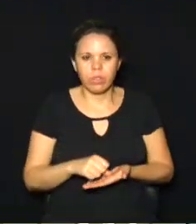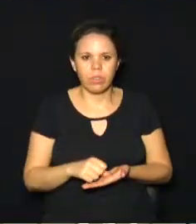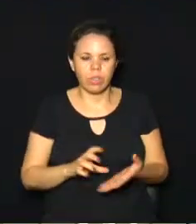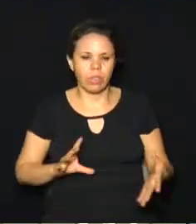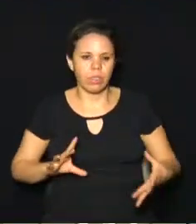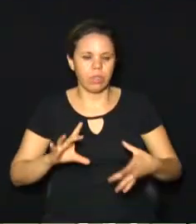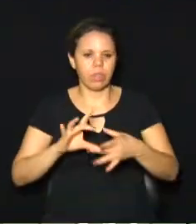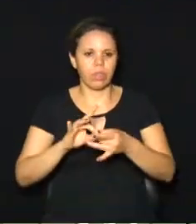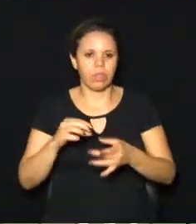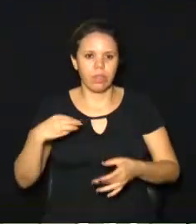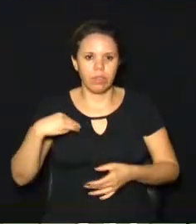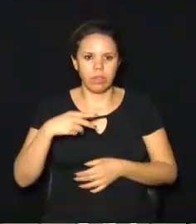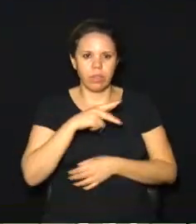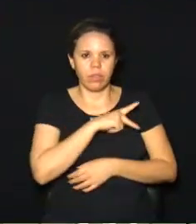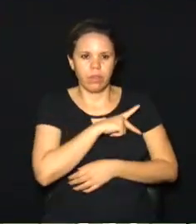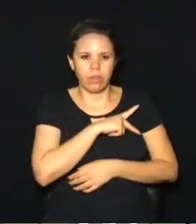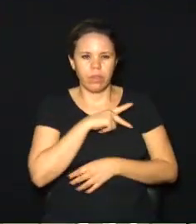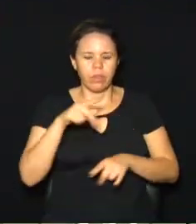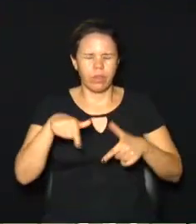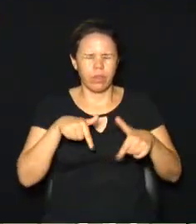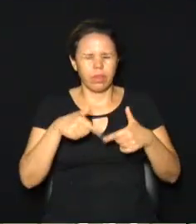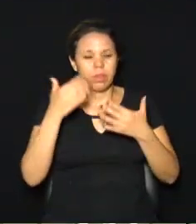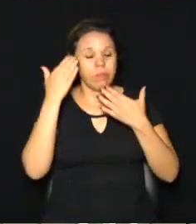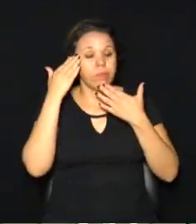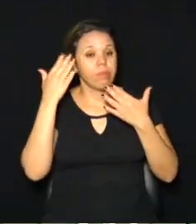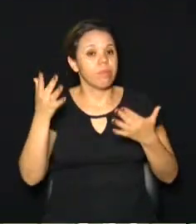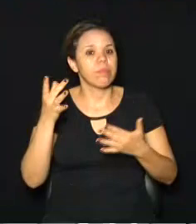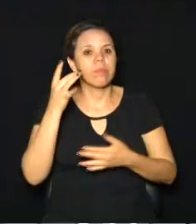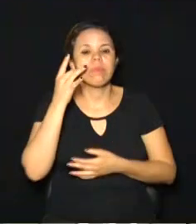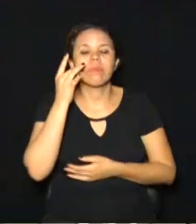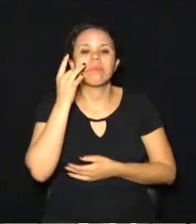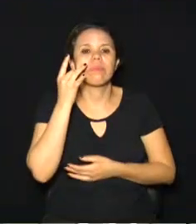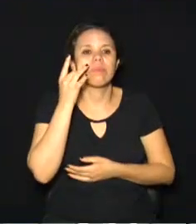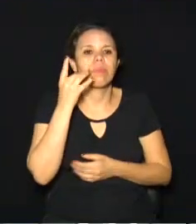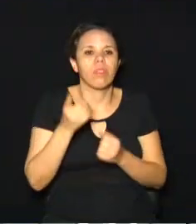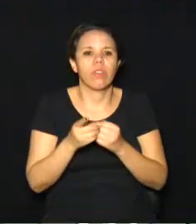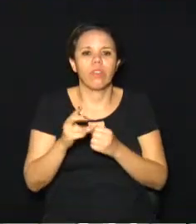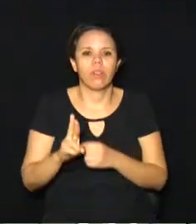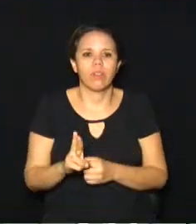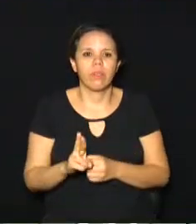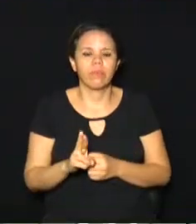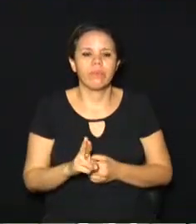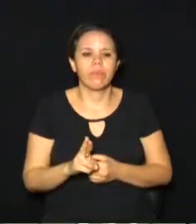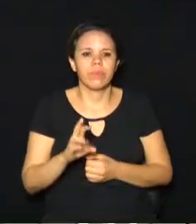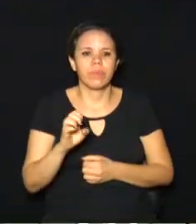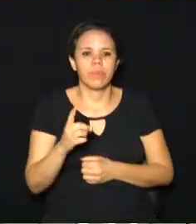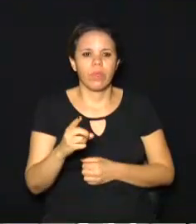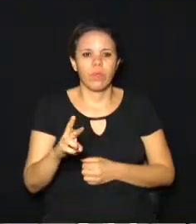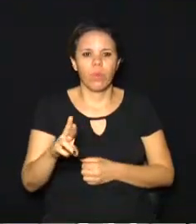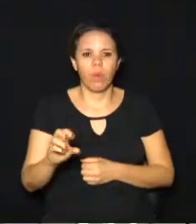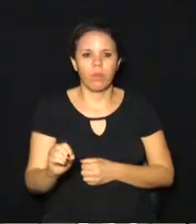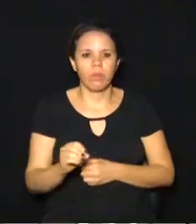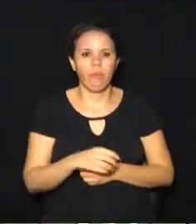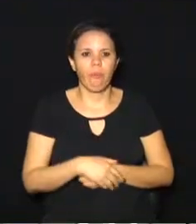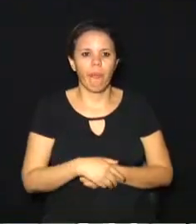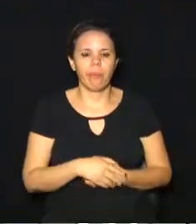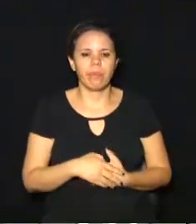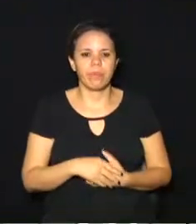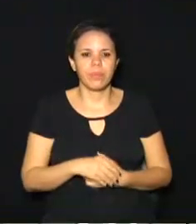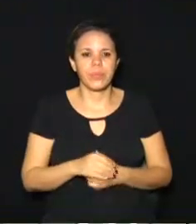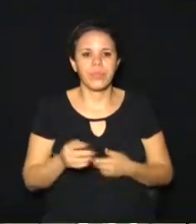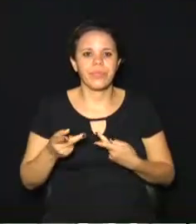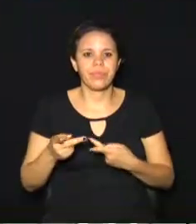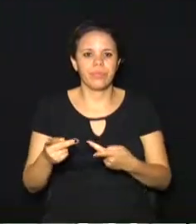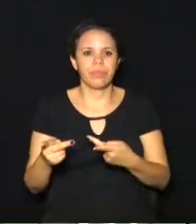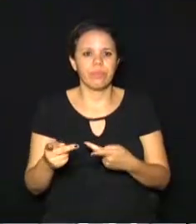vinculado ao Ministério Público do Trabalho. Então, agradecer muito a presença do Dr. Eduardo Luiz, que foi